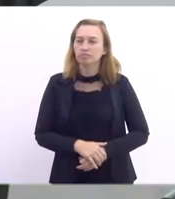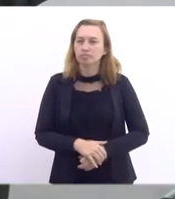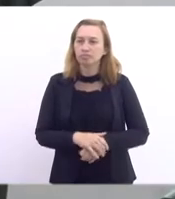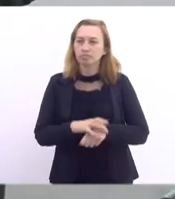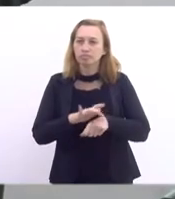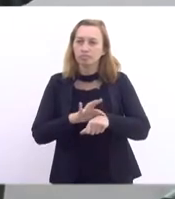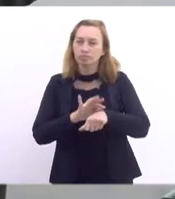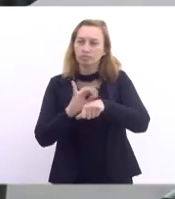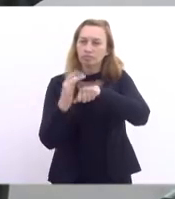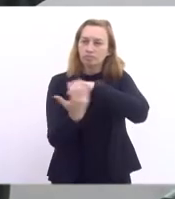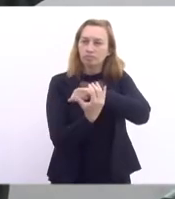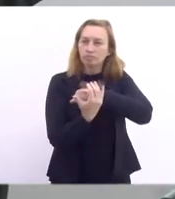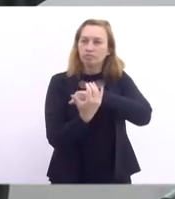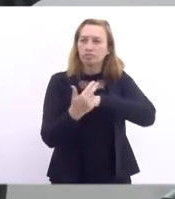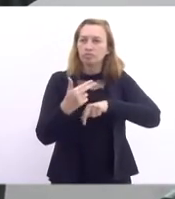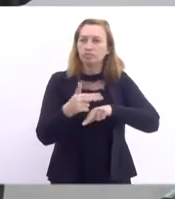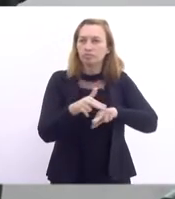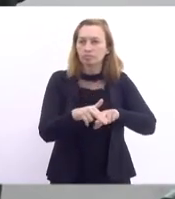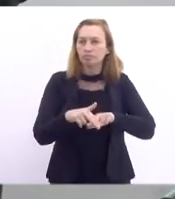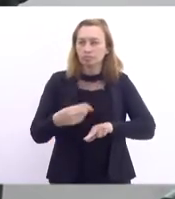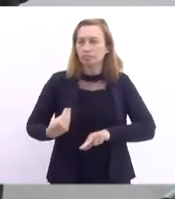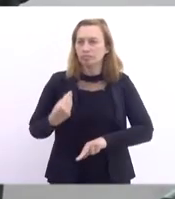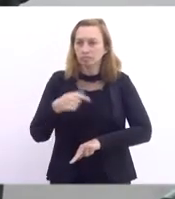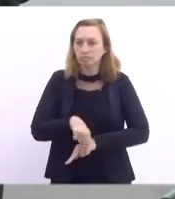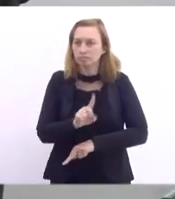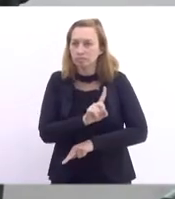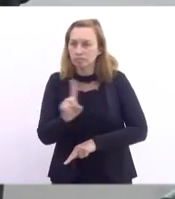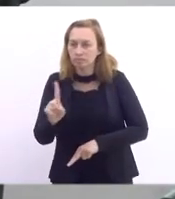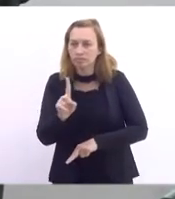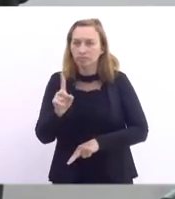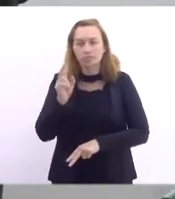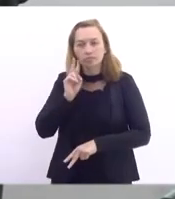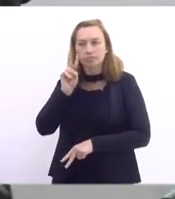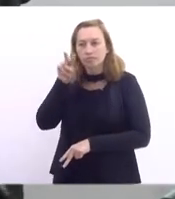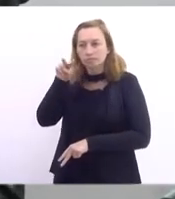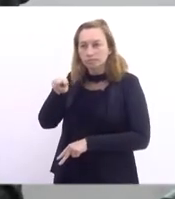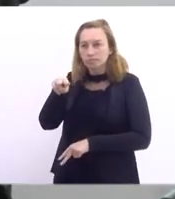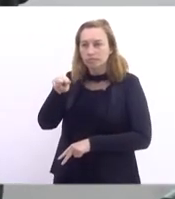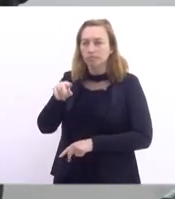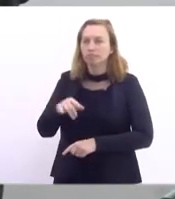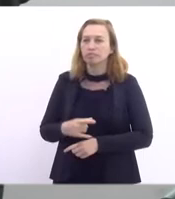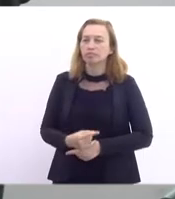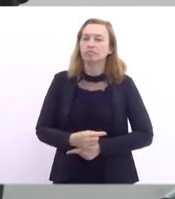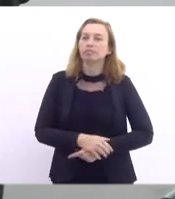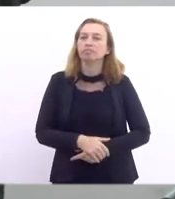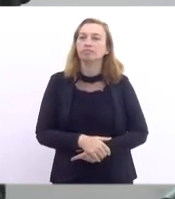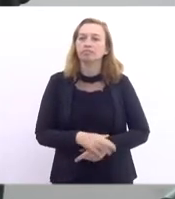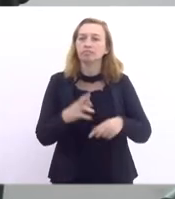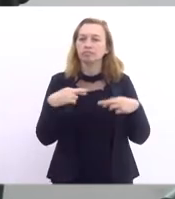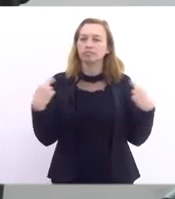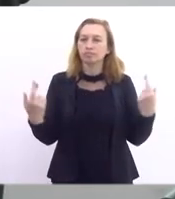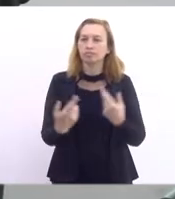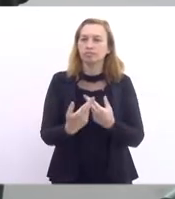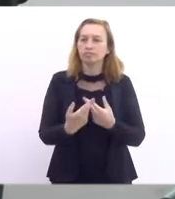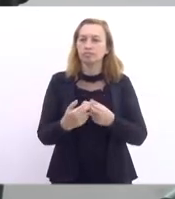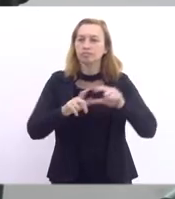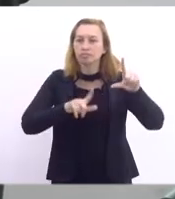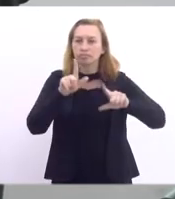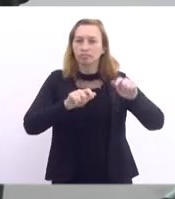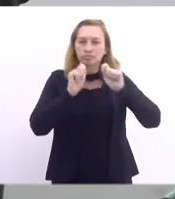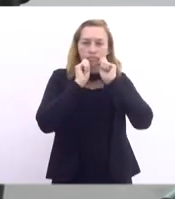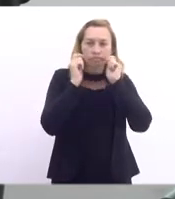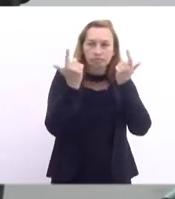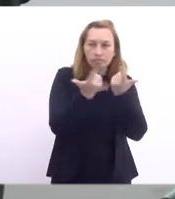corrigir e por isso não está aqui vai assistir a nossa reunião pela TV